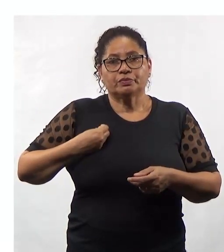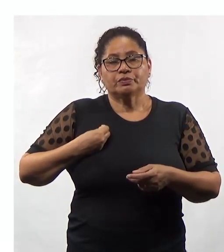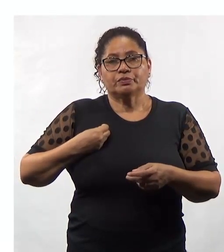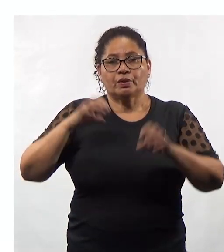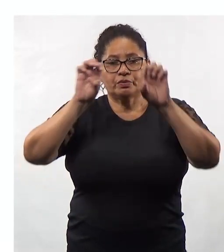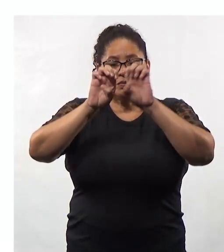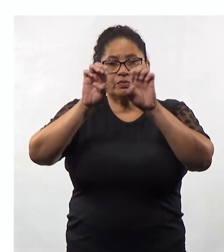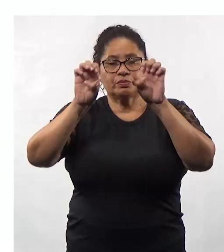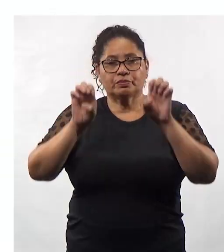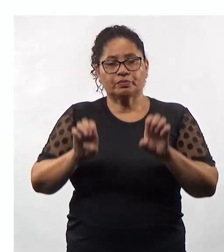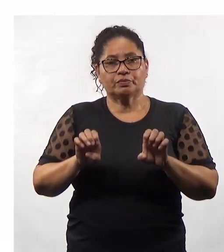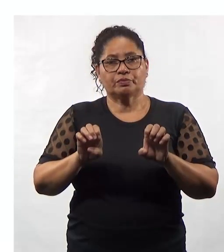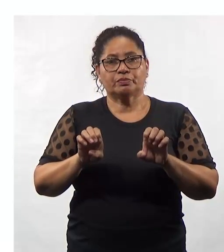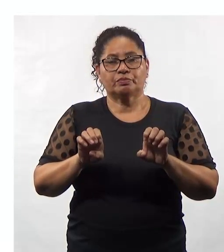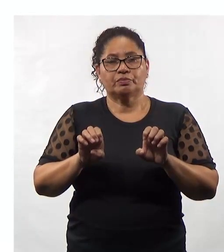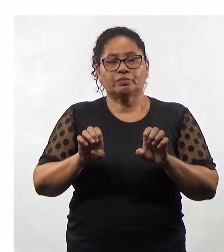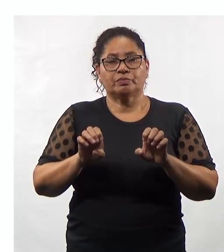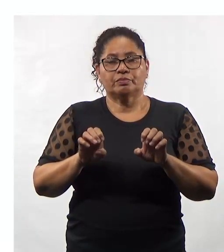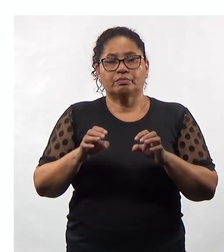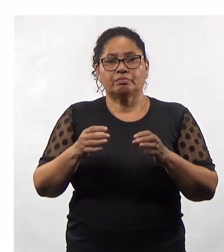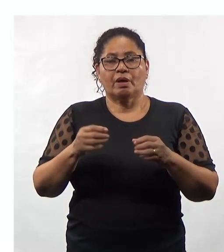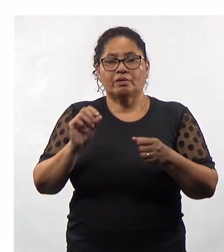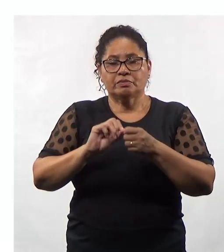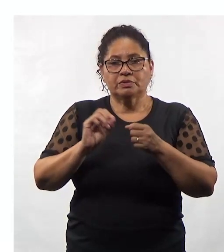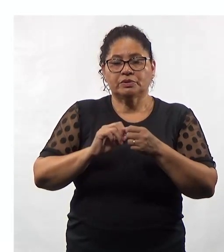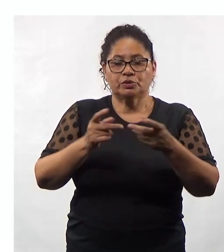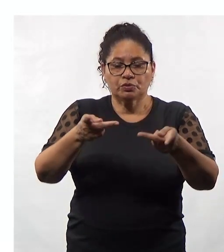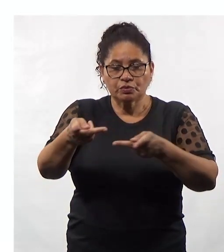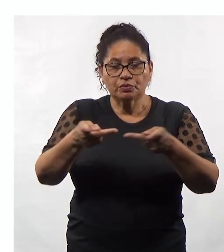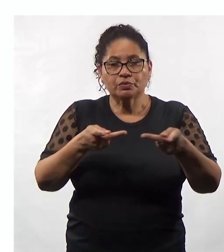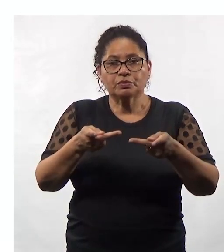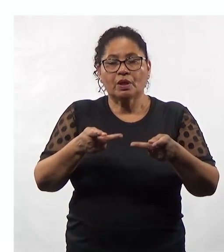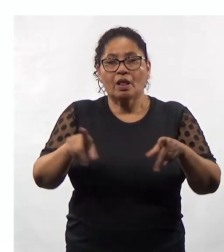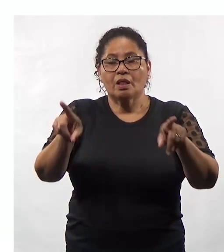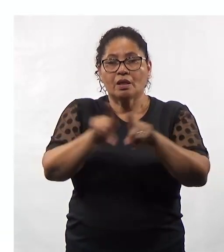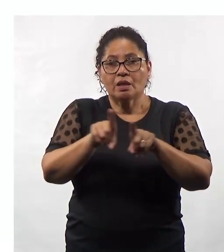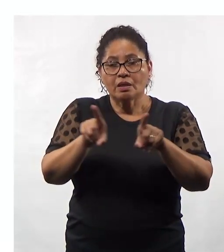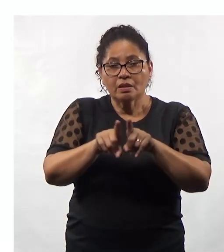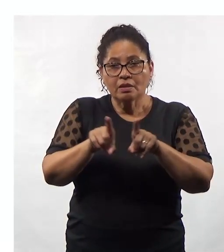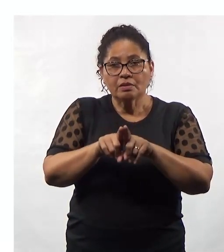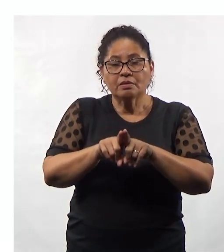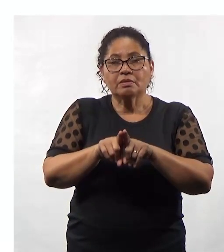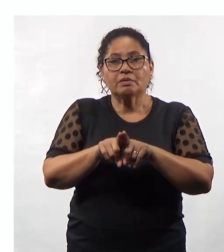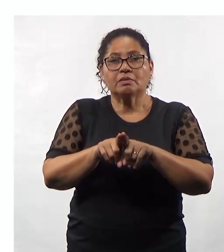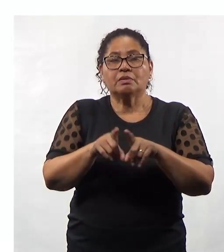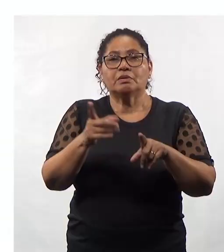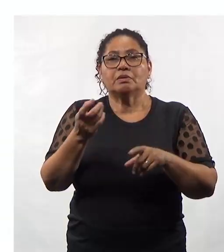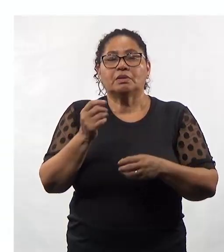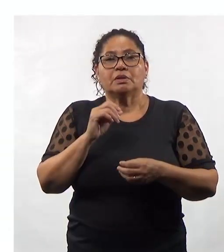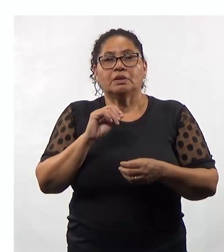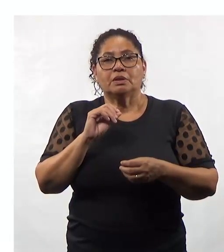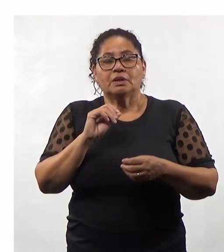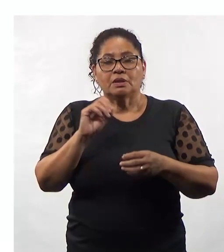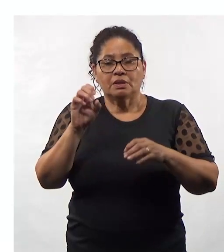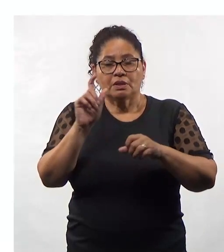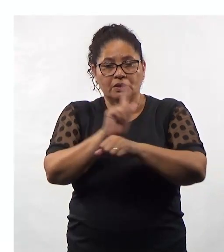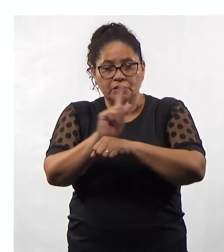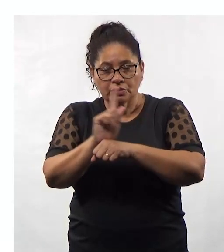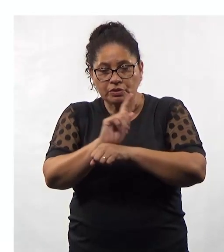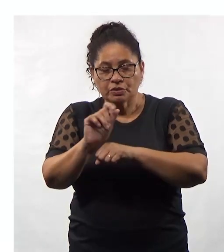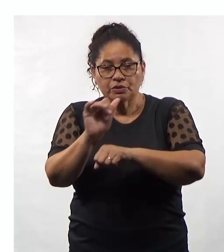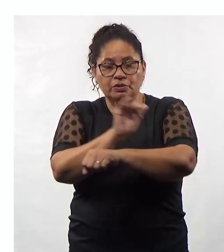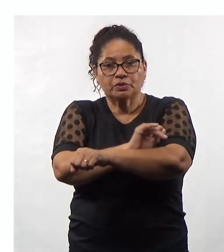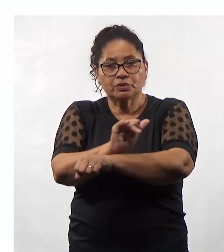exista infraestrutura, né, para suportar todos os projetos, e também não esteja na